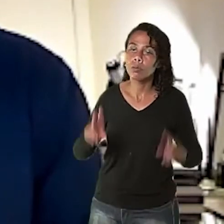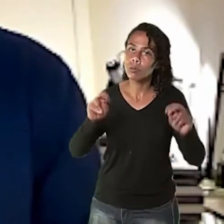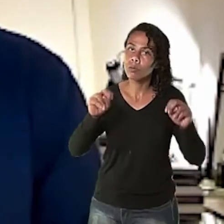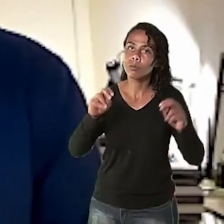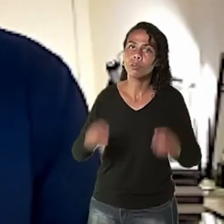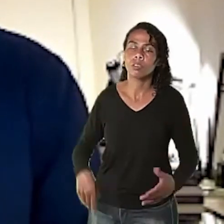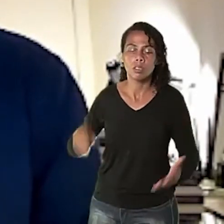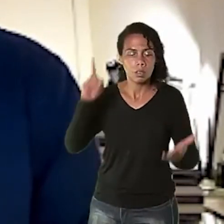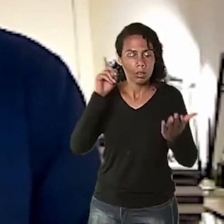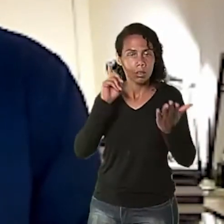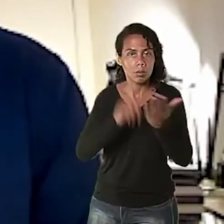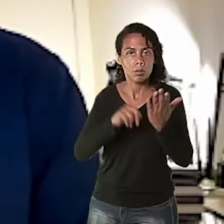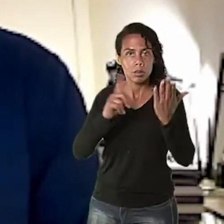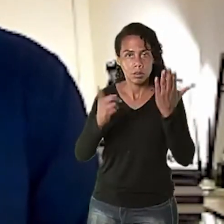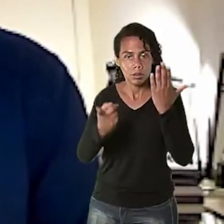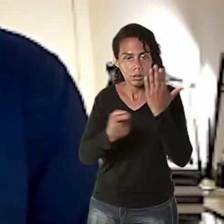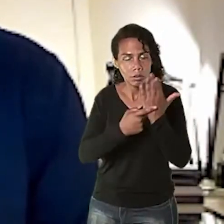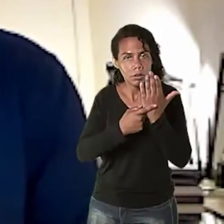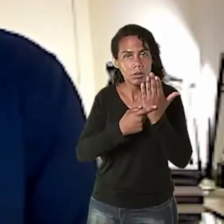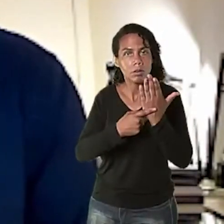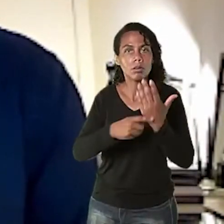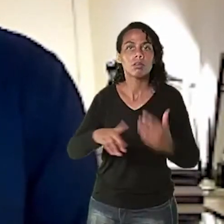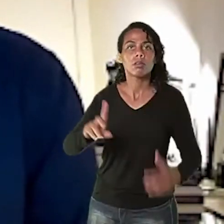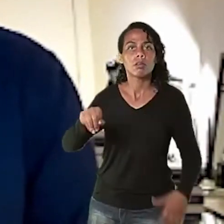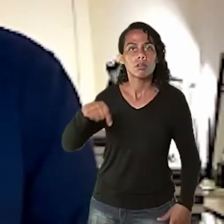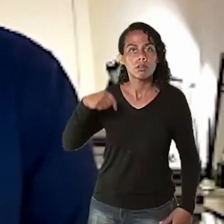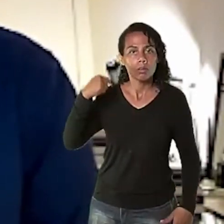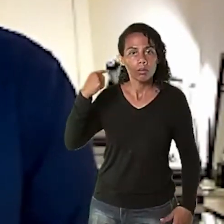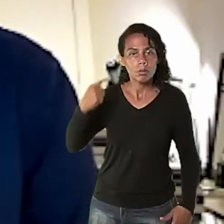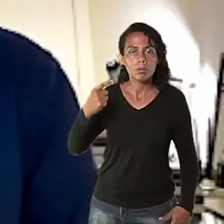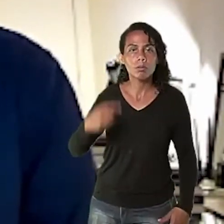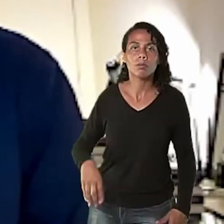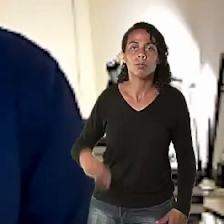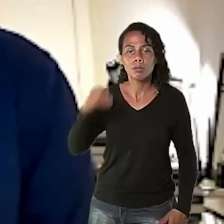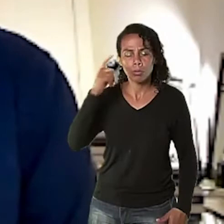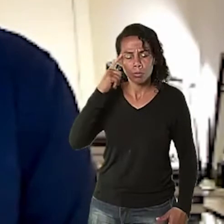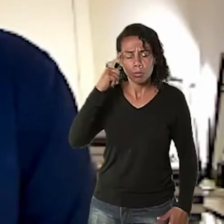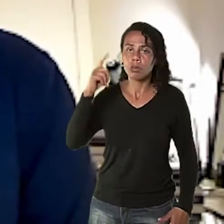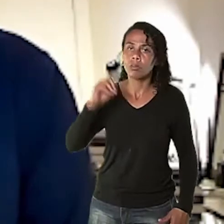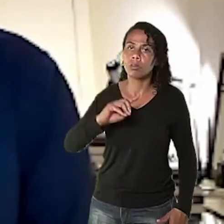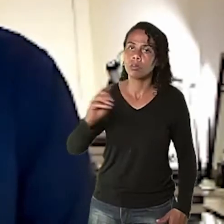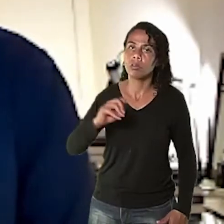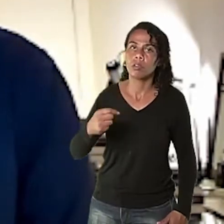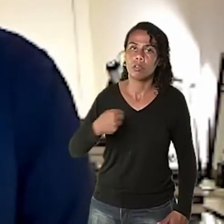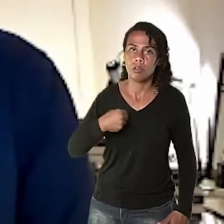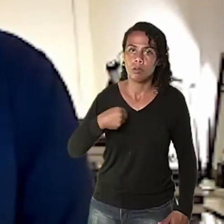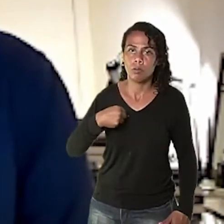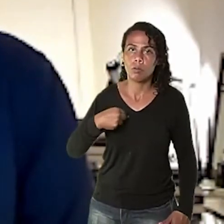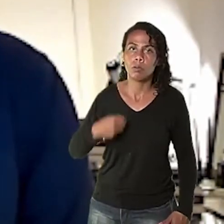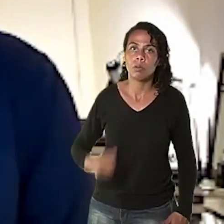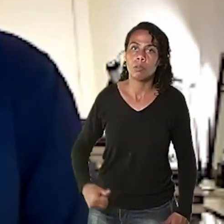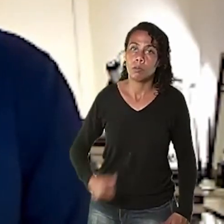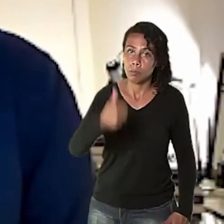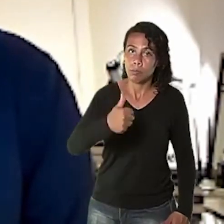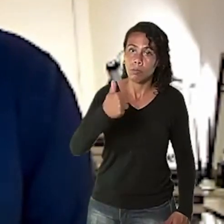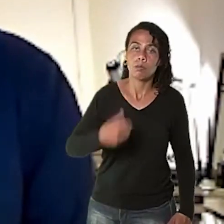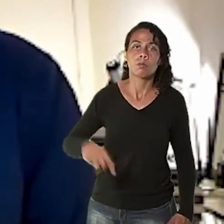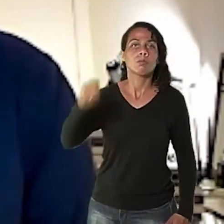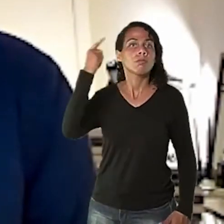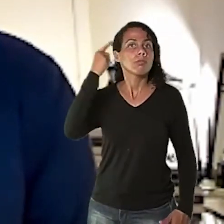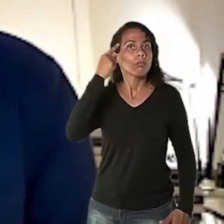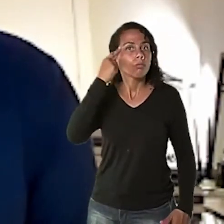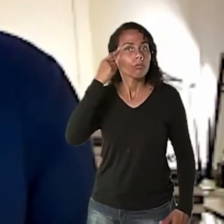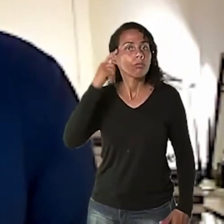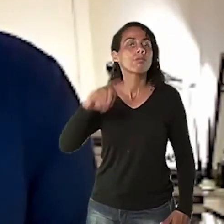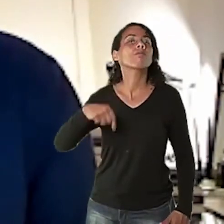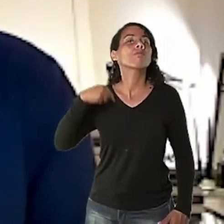escrevendo. Entende? Eu primeiro penso para depois escrever. E às vezes fico pensando durante muito tempo sem escrever. Mas estou trabalhando. Minha consciência